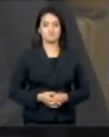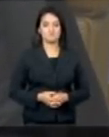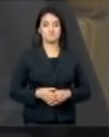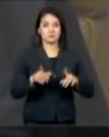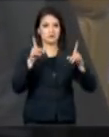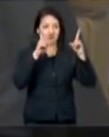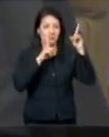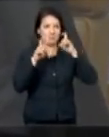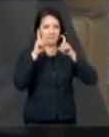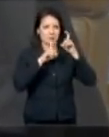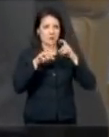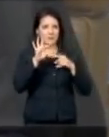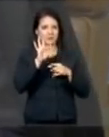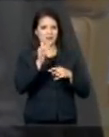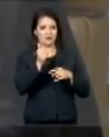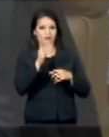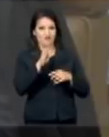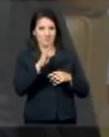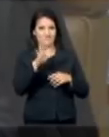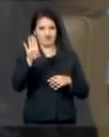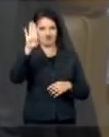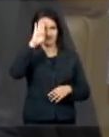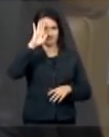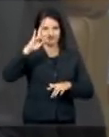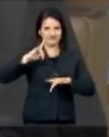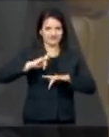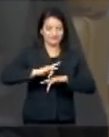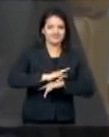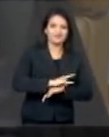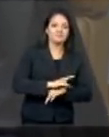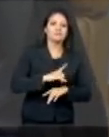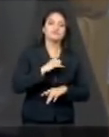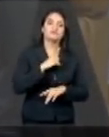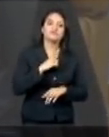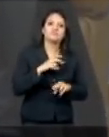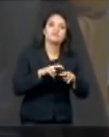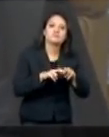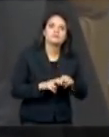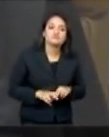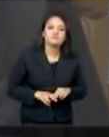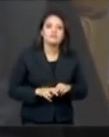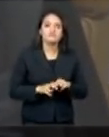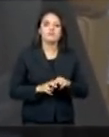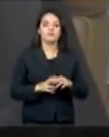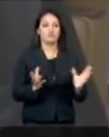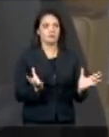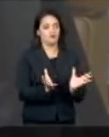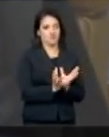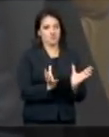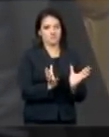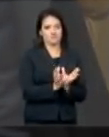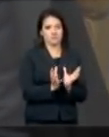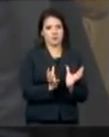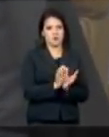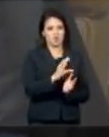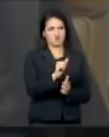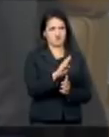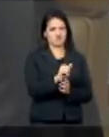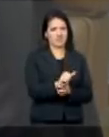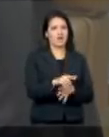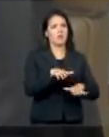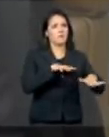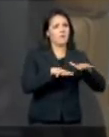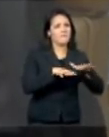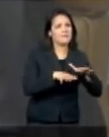fab não é provocado pela mobilização então dos cabos da